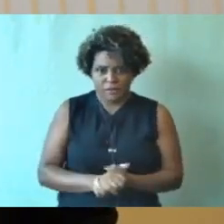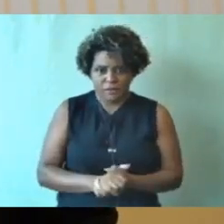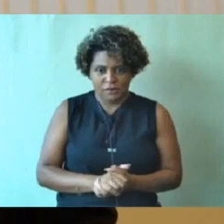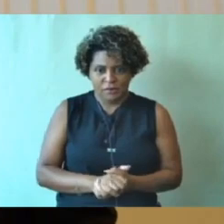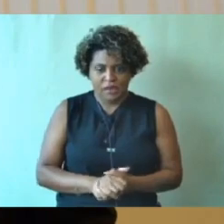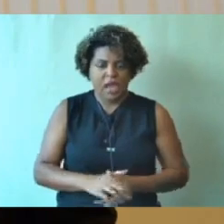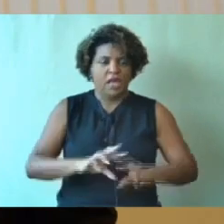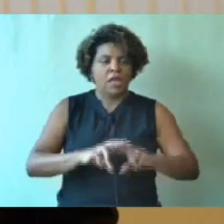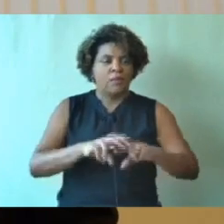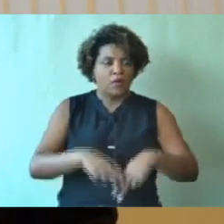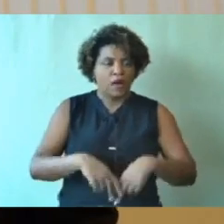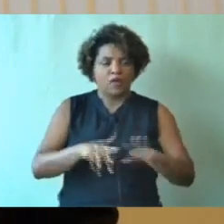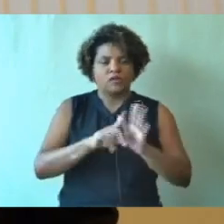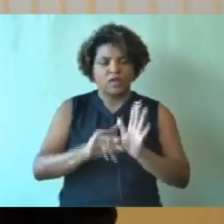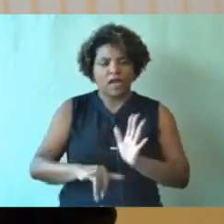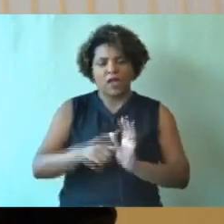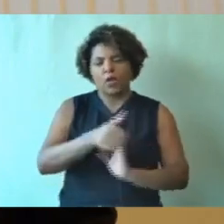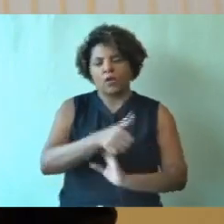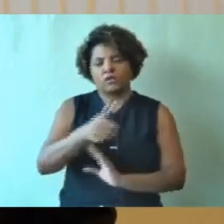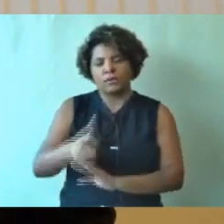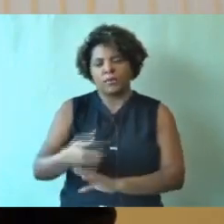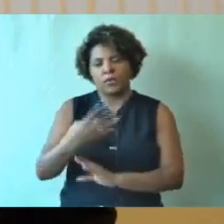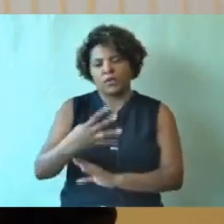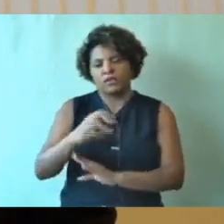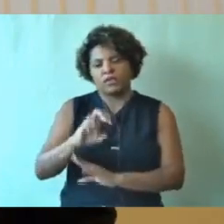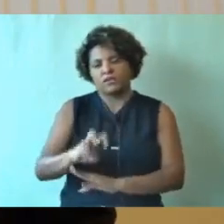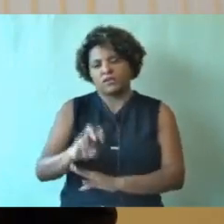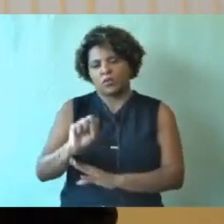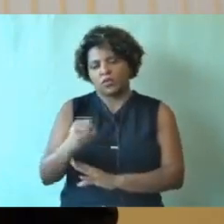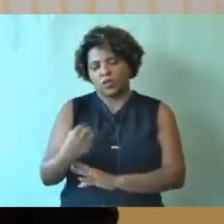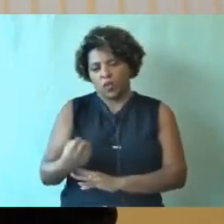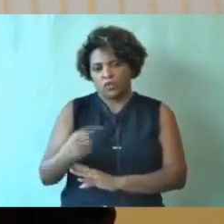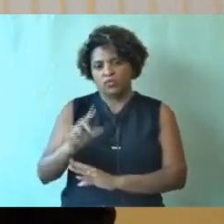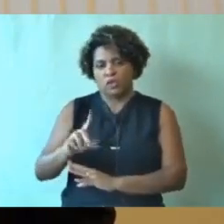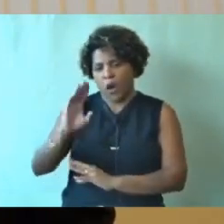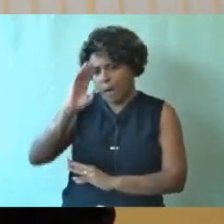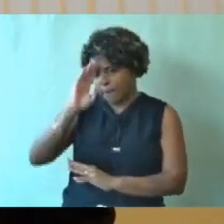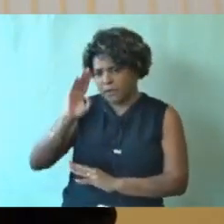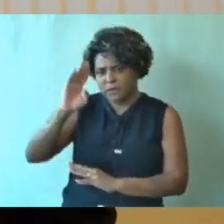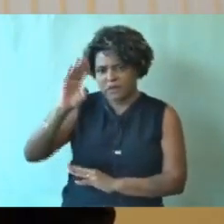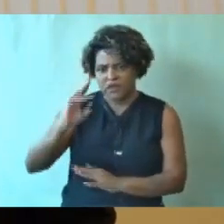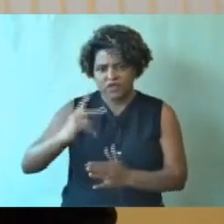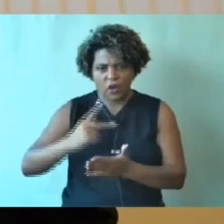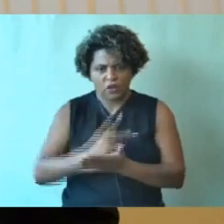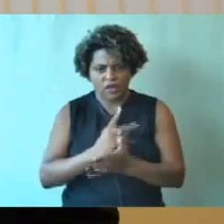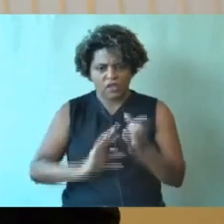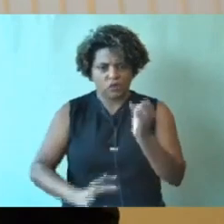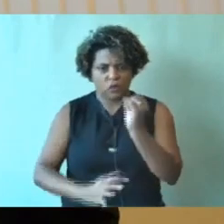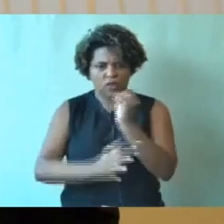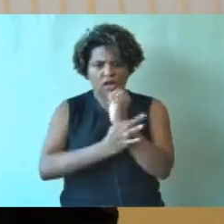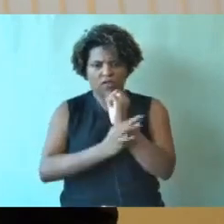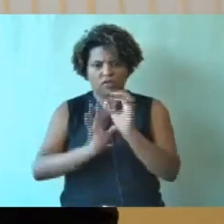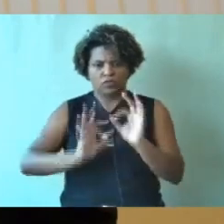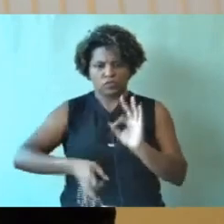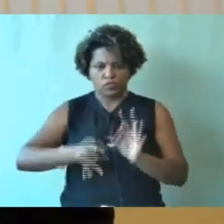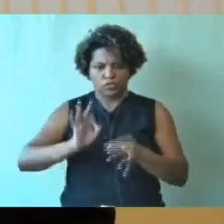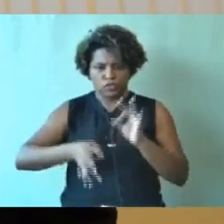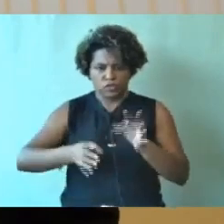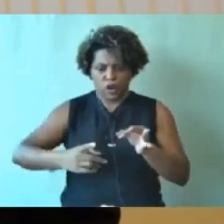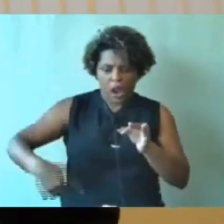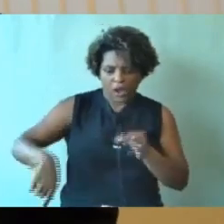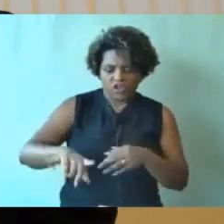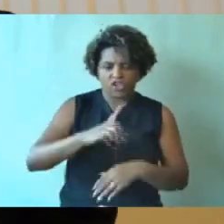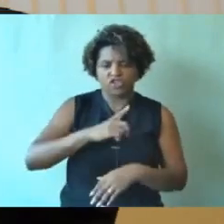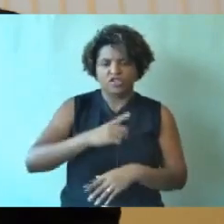Lei 11.458, do princípio que está ocorrendo de segurança jurídica, nós estamos tendo crédito para renovar nossa